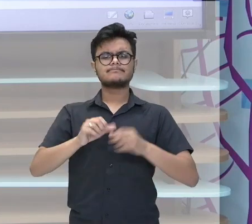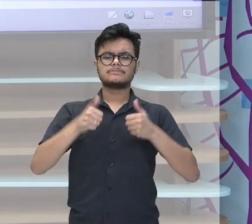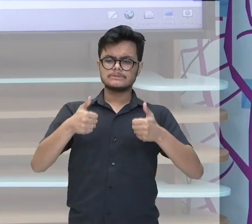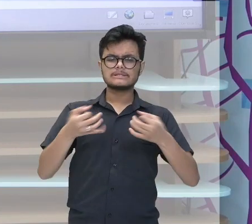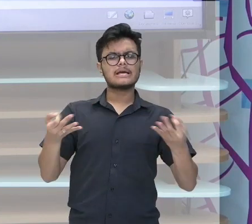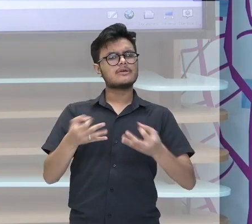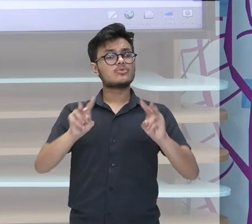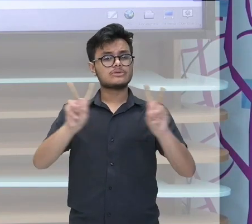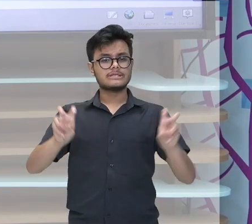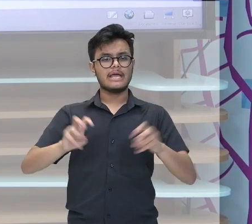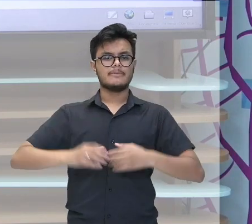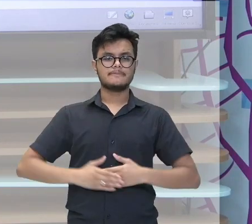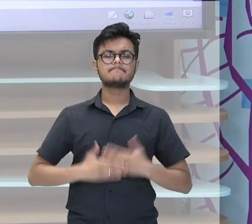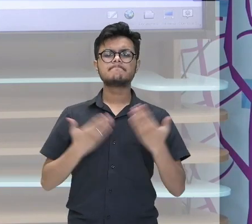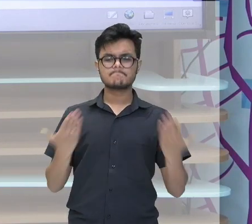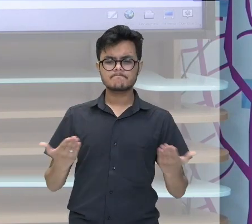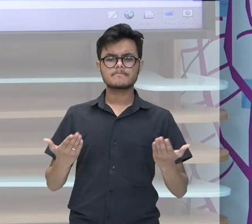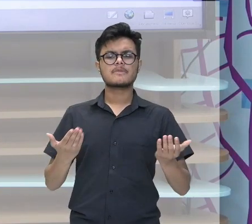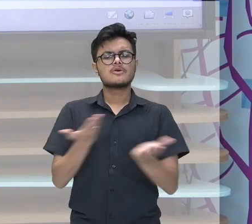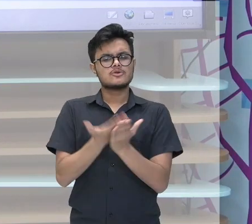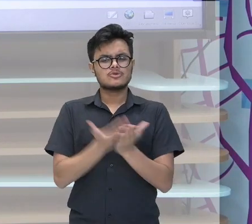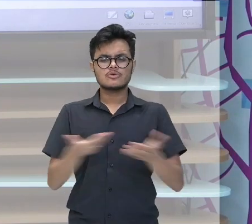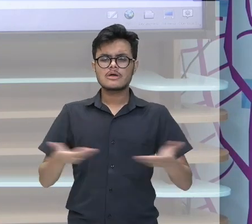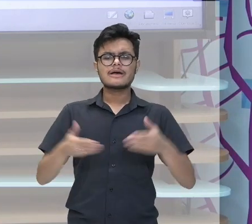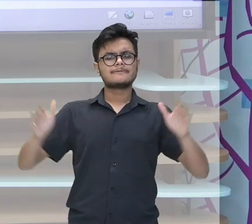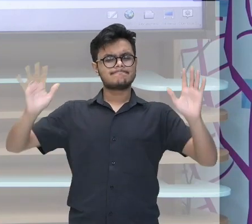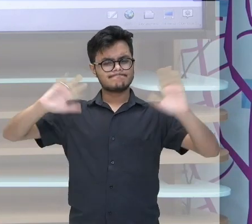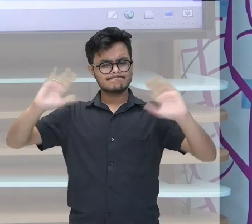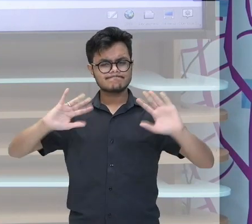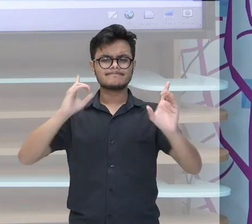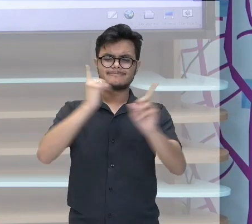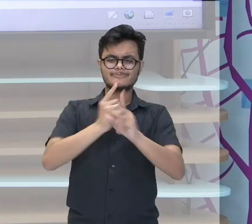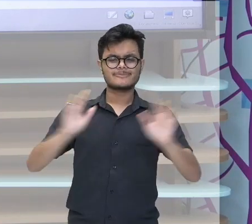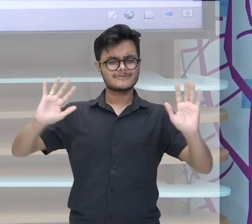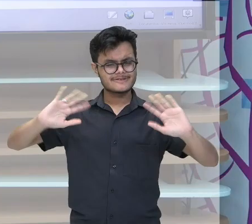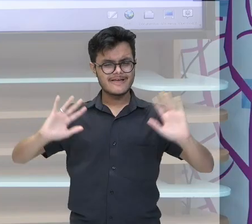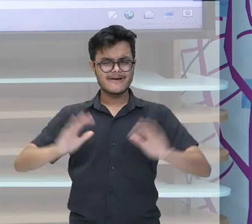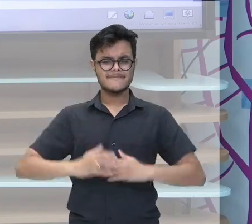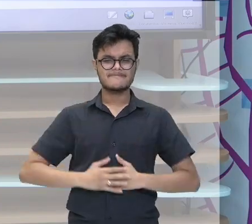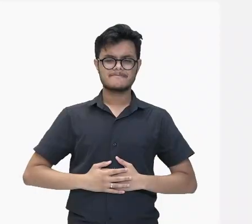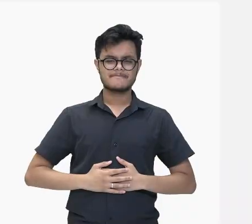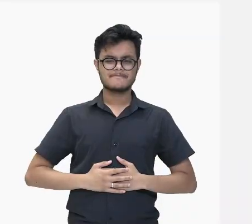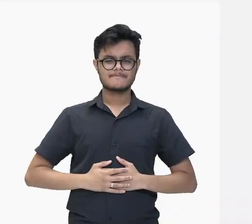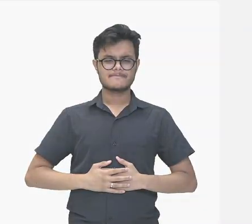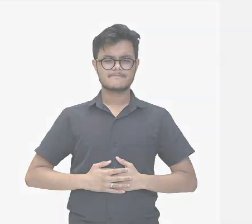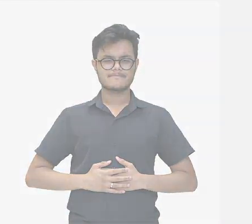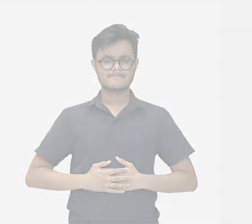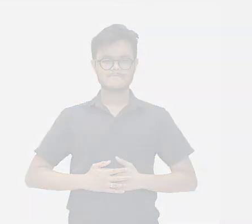o conteúdo, tá? Essa daí foi a nossa aula, a gente se encontra aqui numa próxima oportunidade. Até lá!